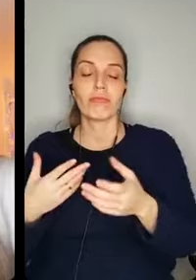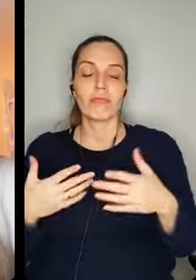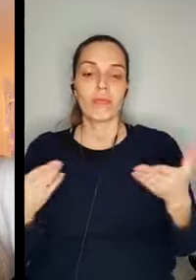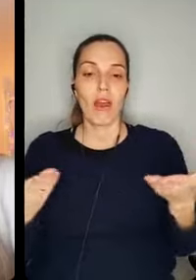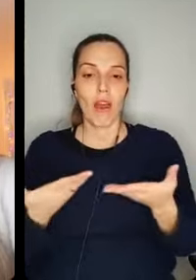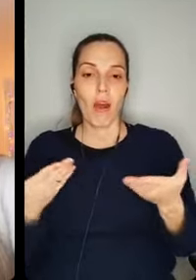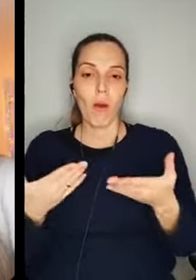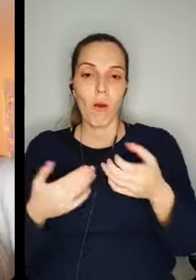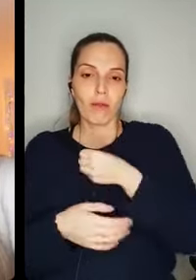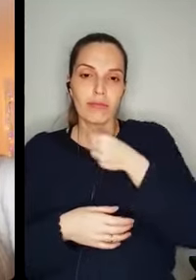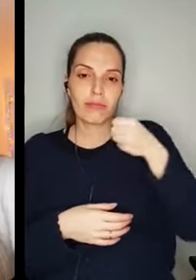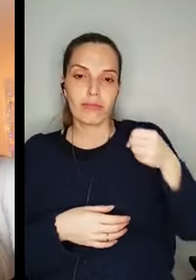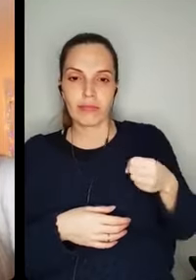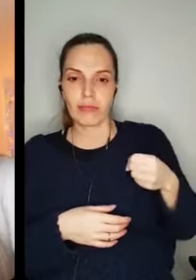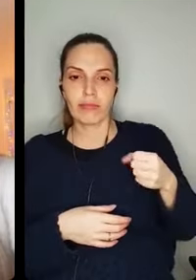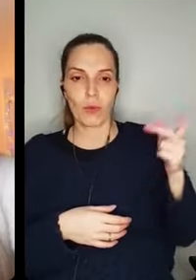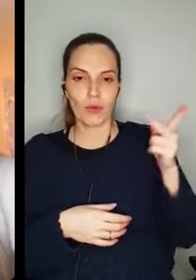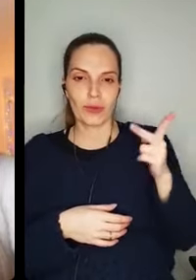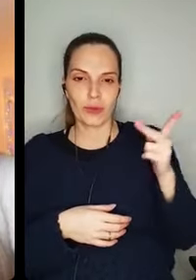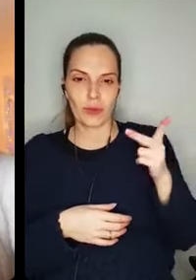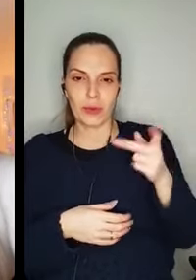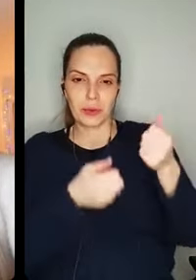no curso, o que que vocês fazem?